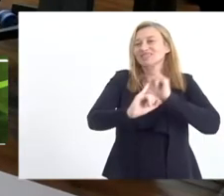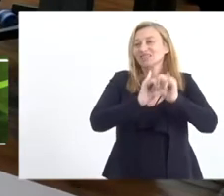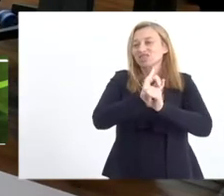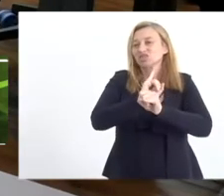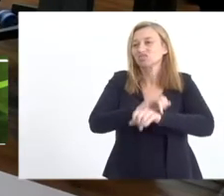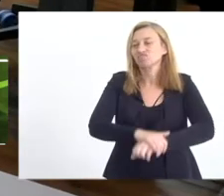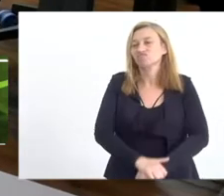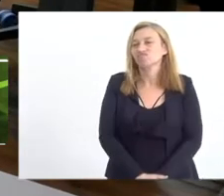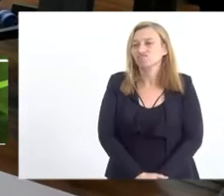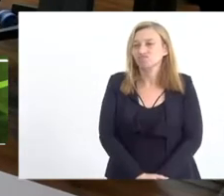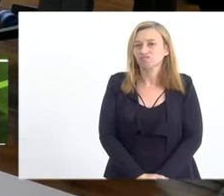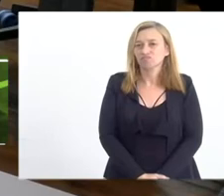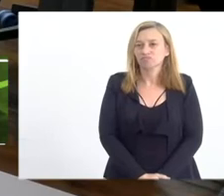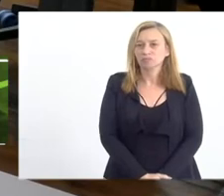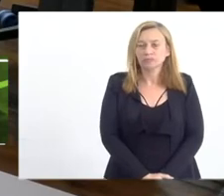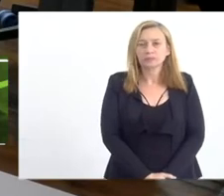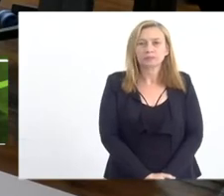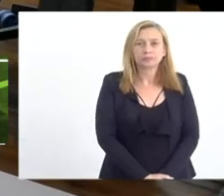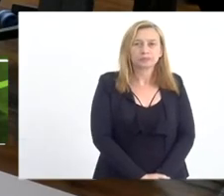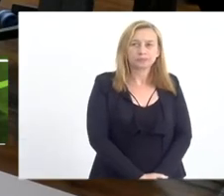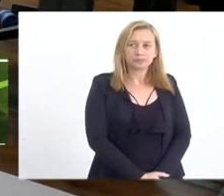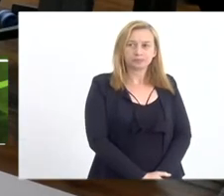Esses desafios aqui.